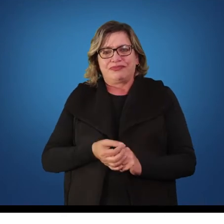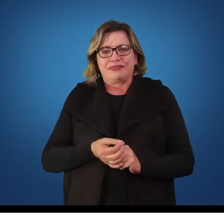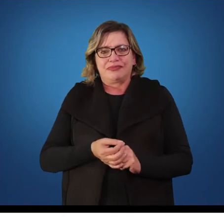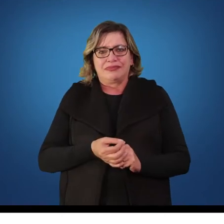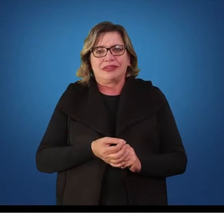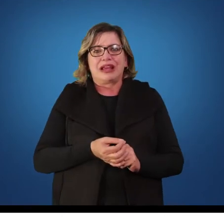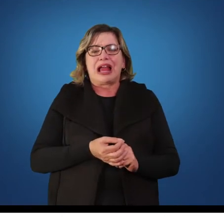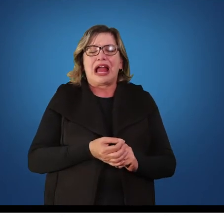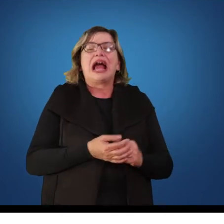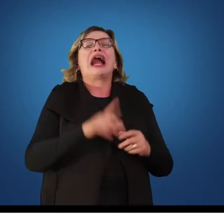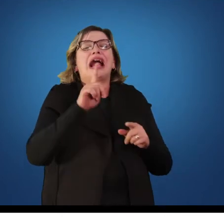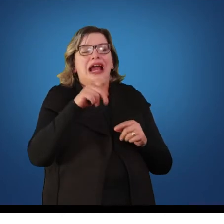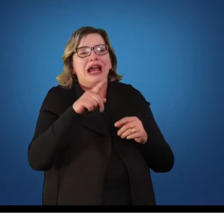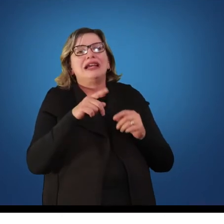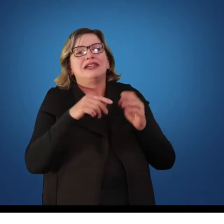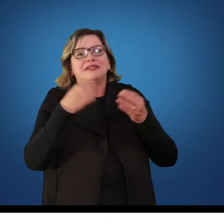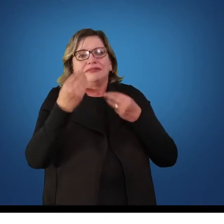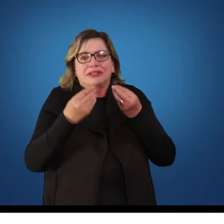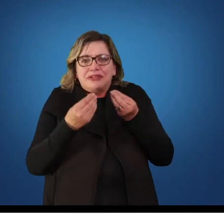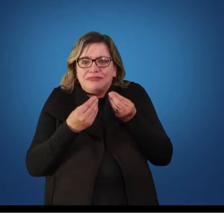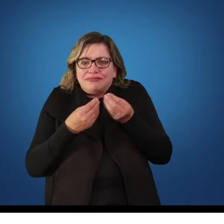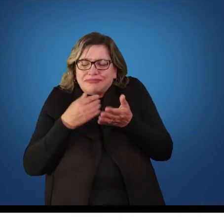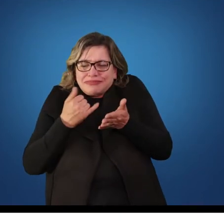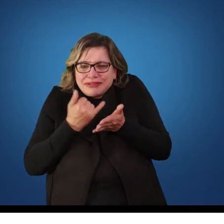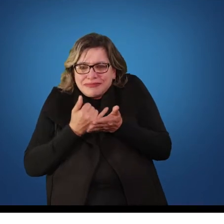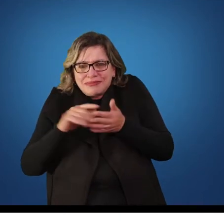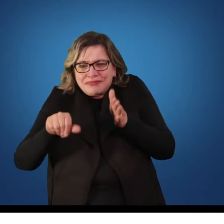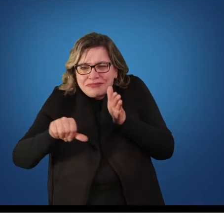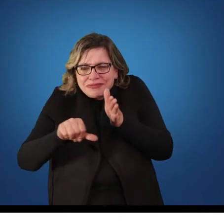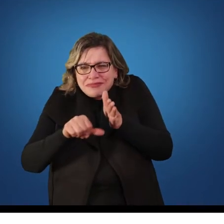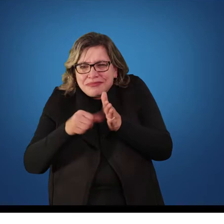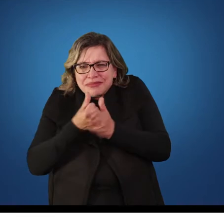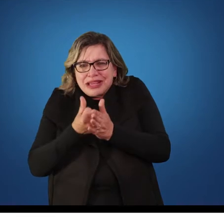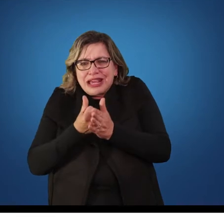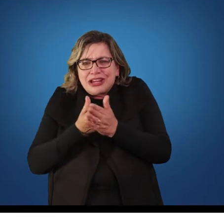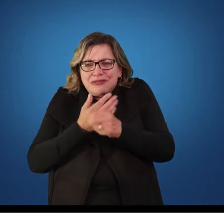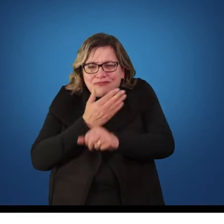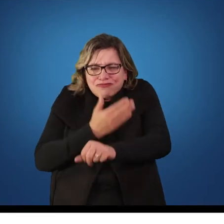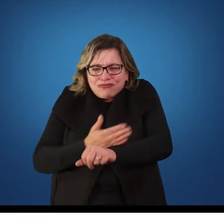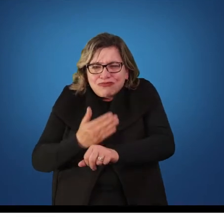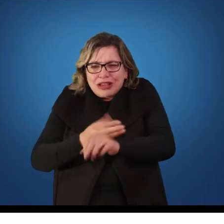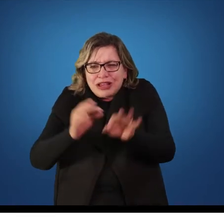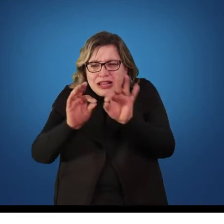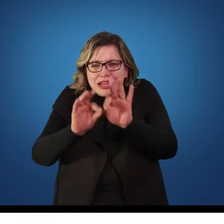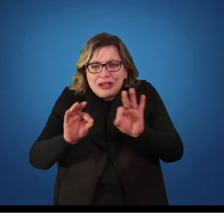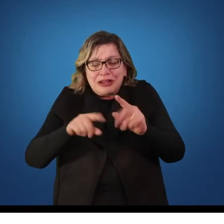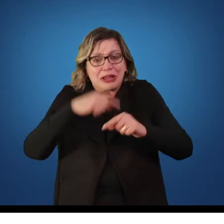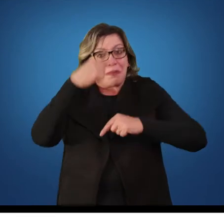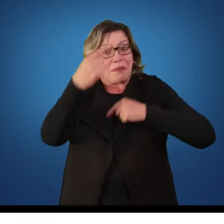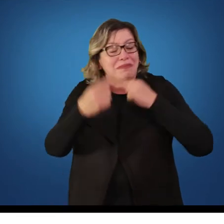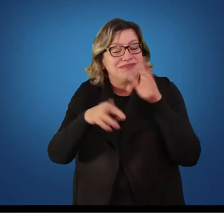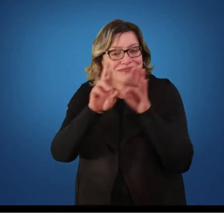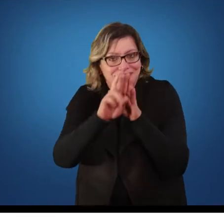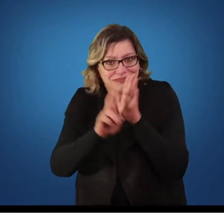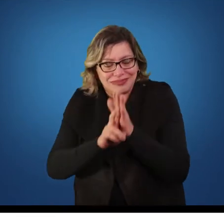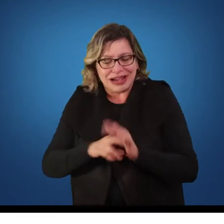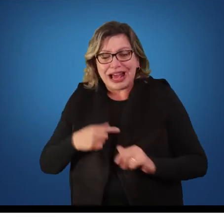é isso não é isso ah eu tenho uma opção fazer